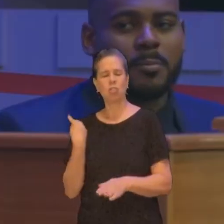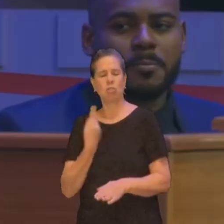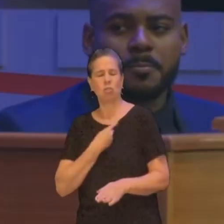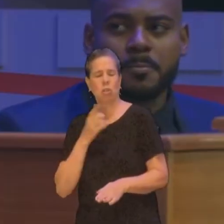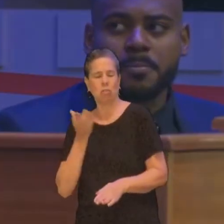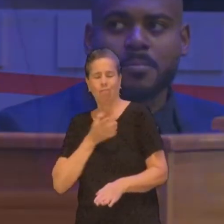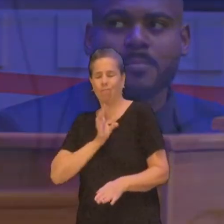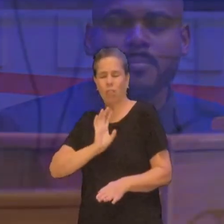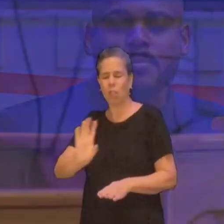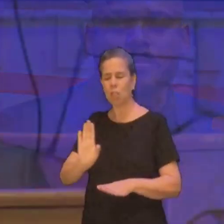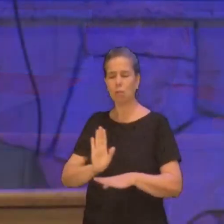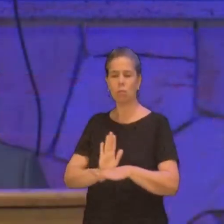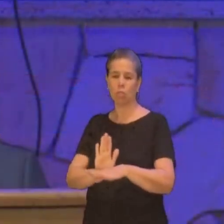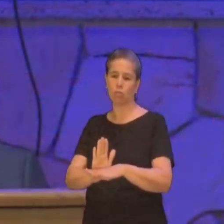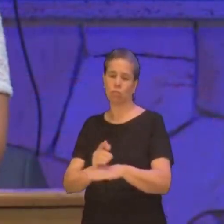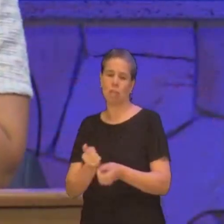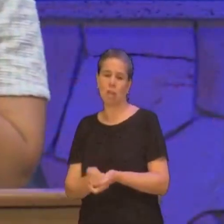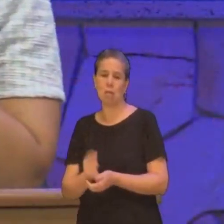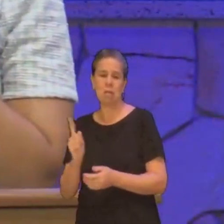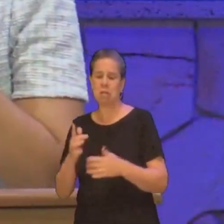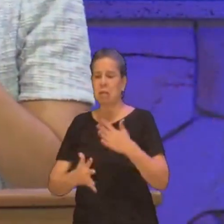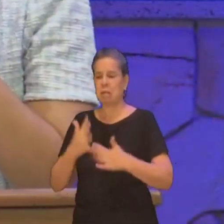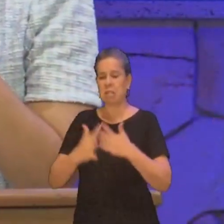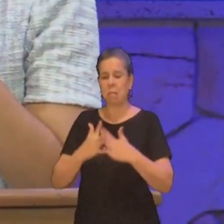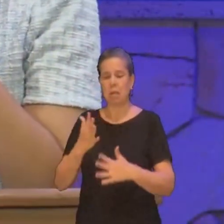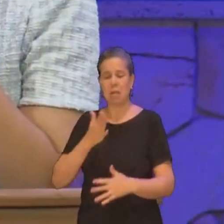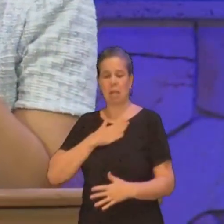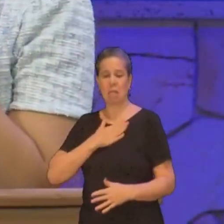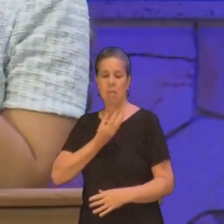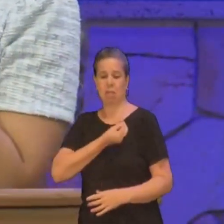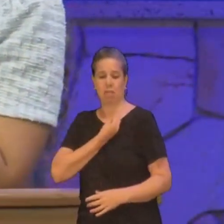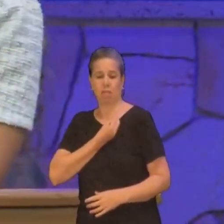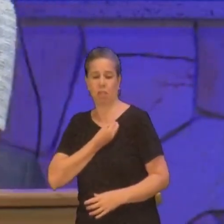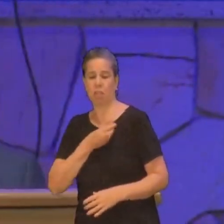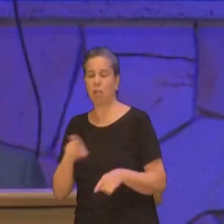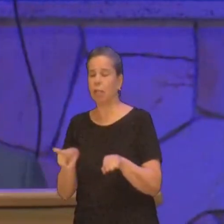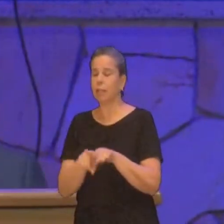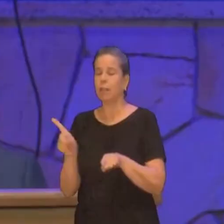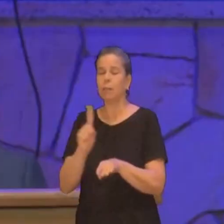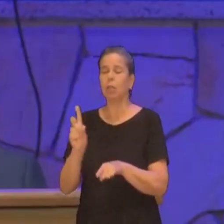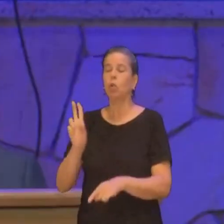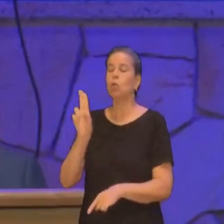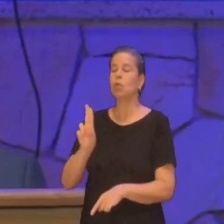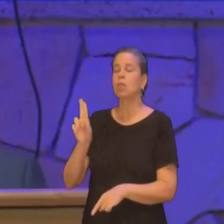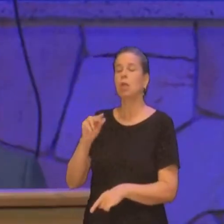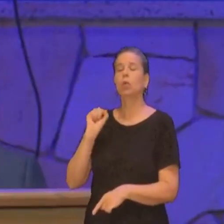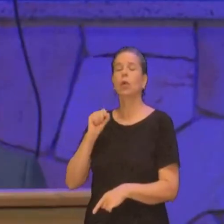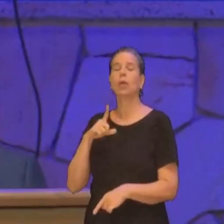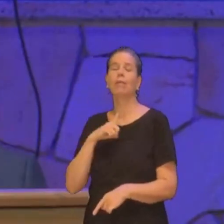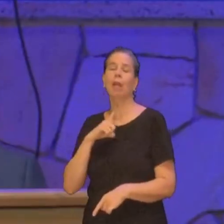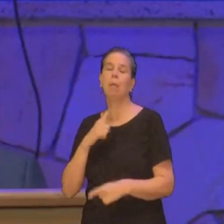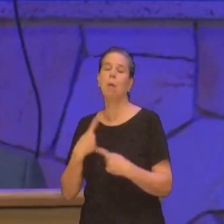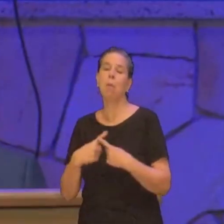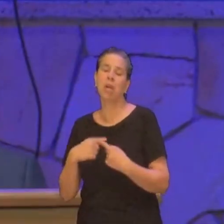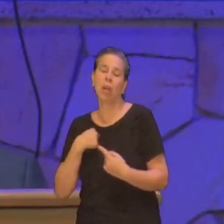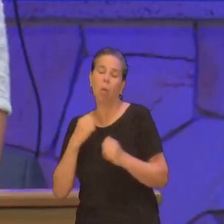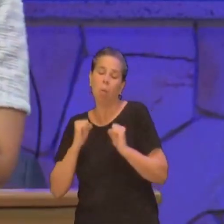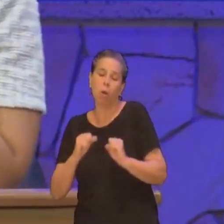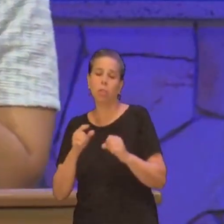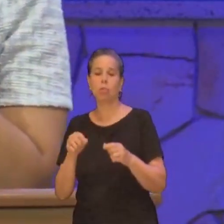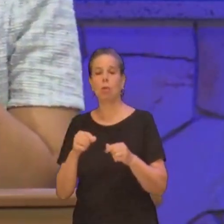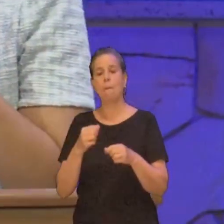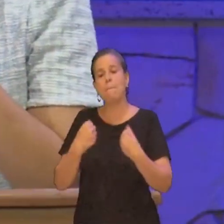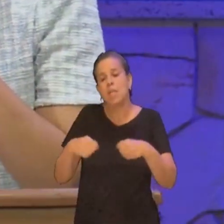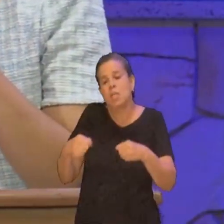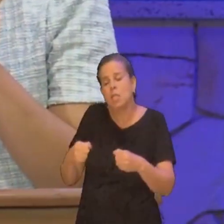essas pessoas para que isso não mexa na nossa rotina, para que a gente não use o que temos, porque vai que eu preciso disso uma hora, vai que eu